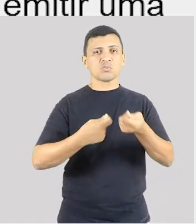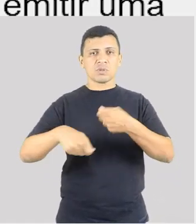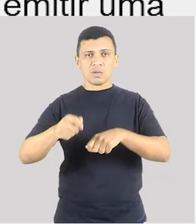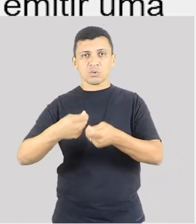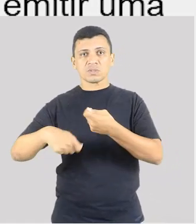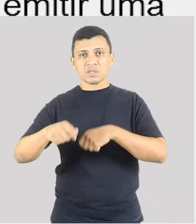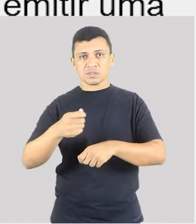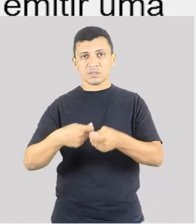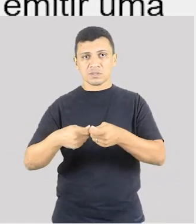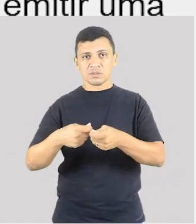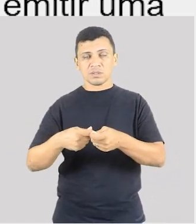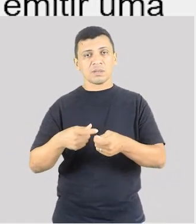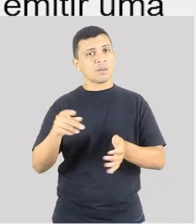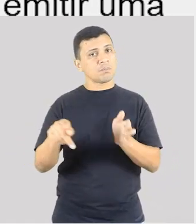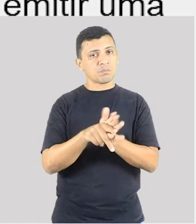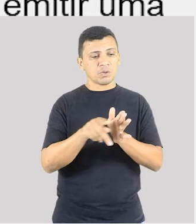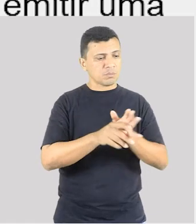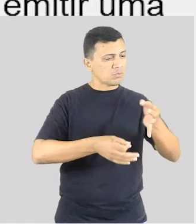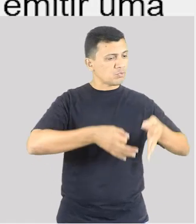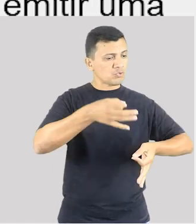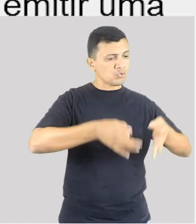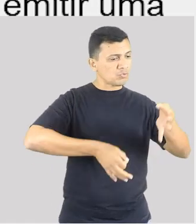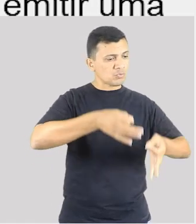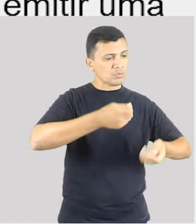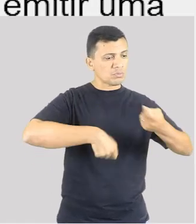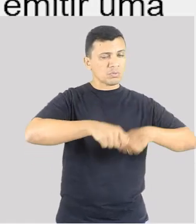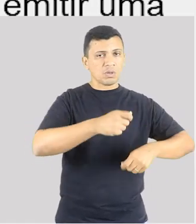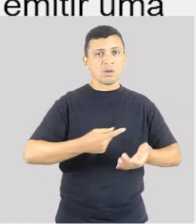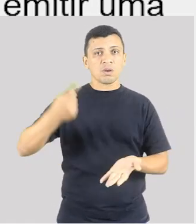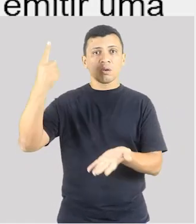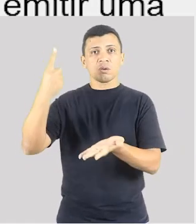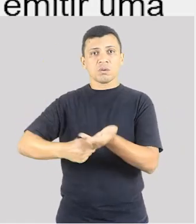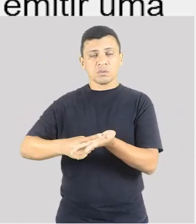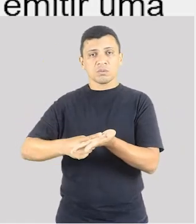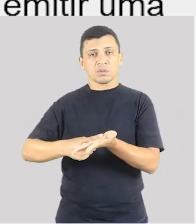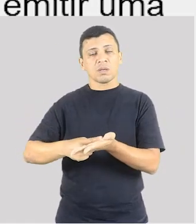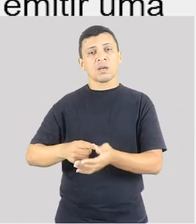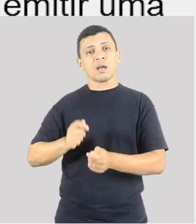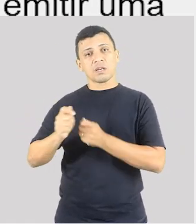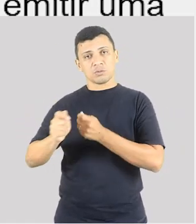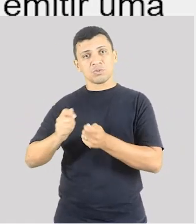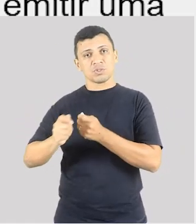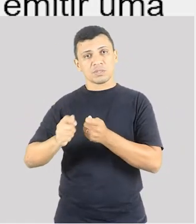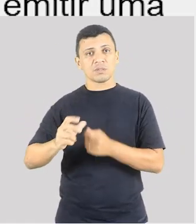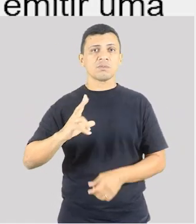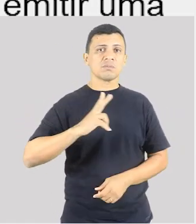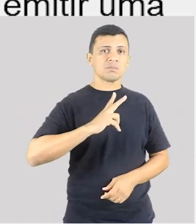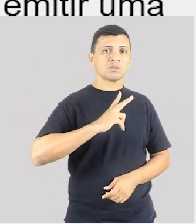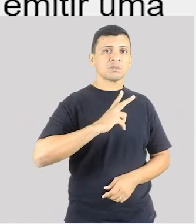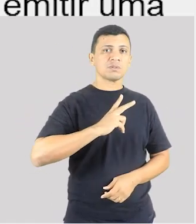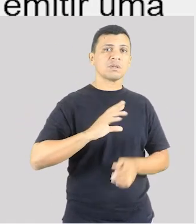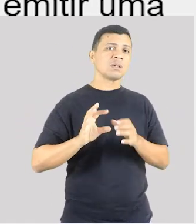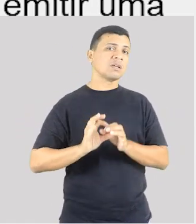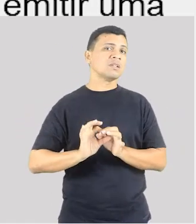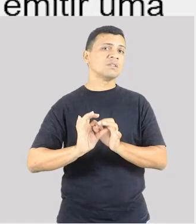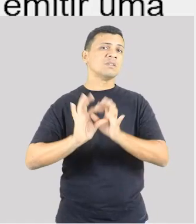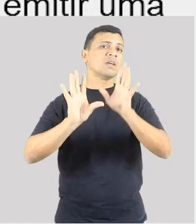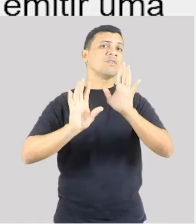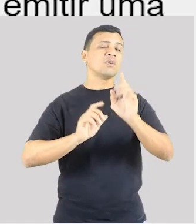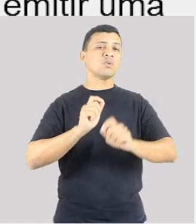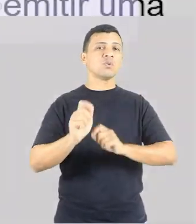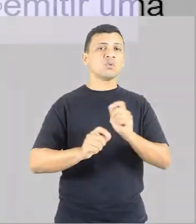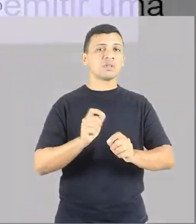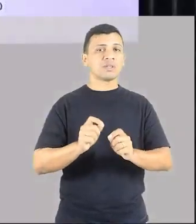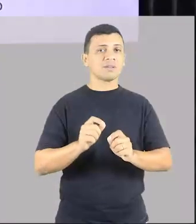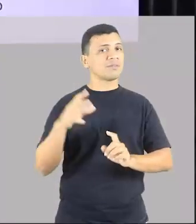negociais são negócios jurídicos celebrados entre a administração e particulares, em que há livre estipulação